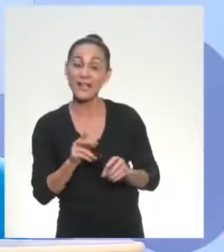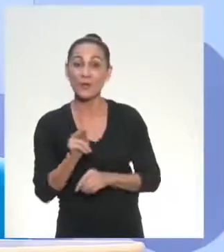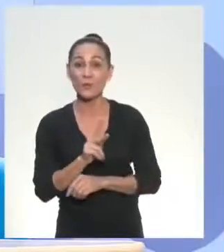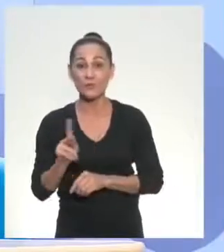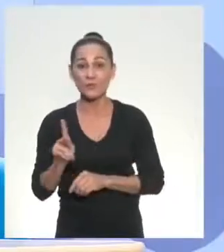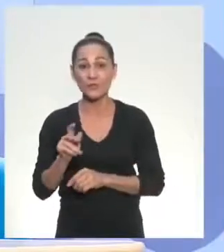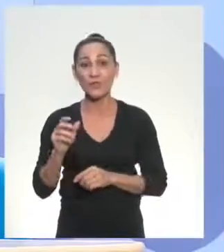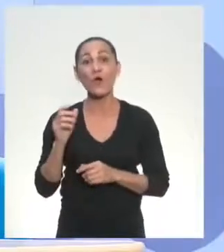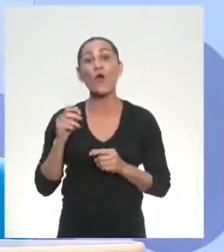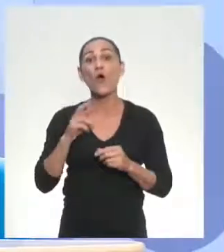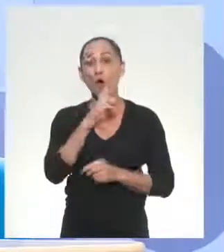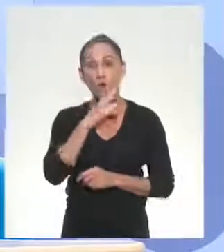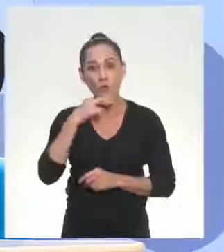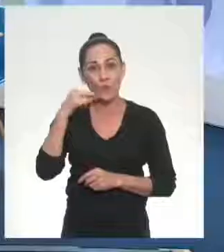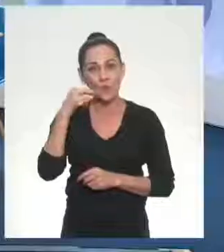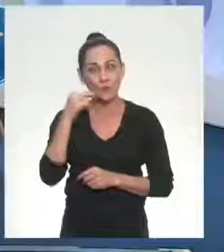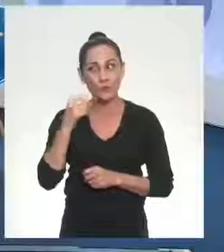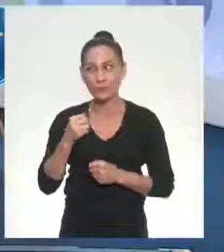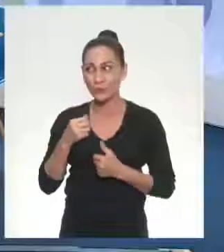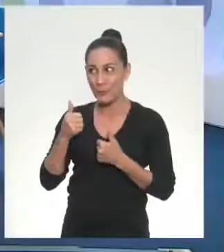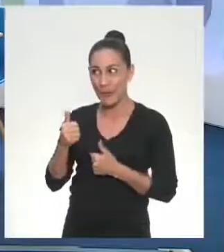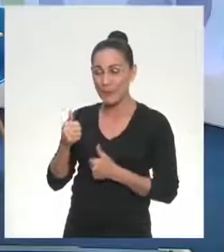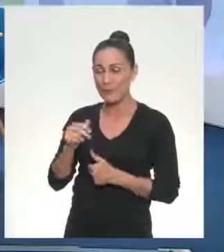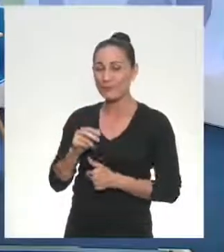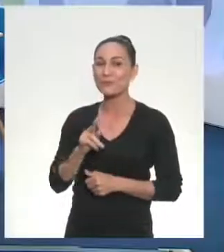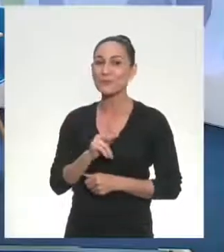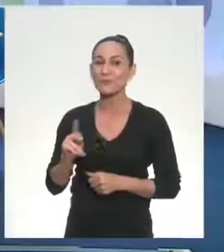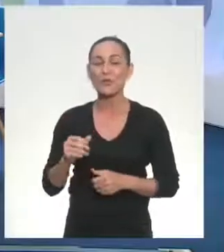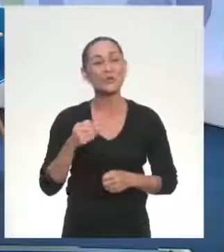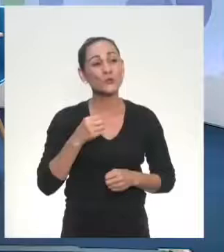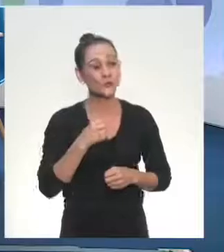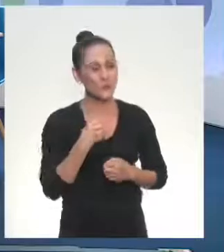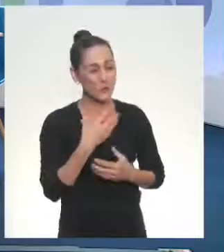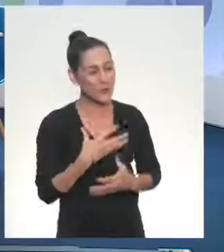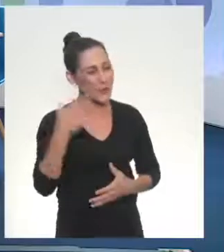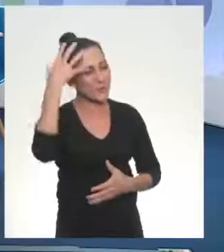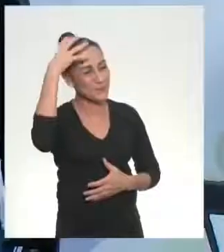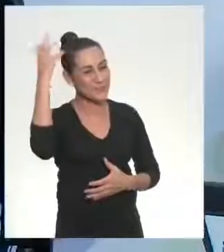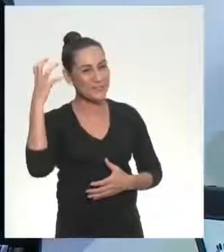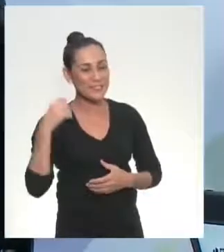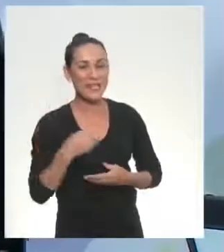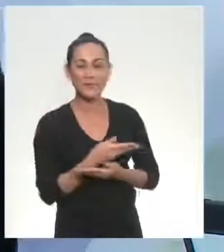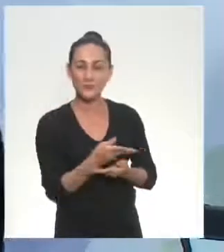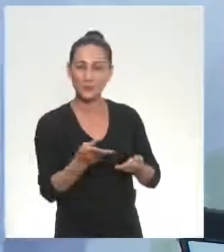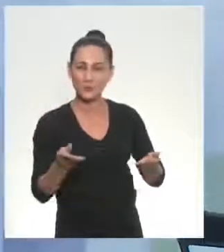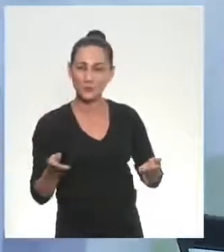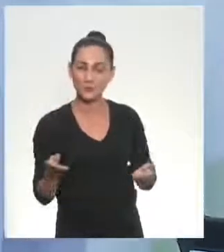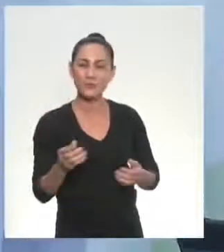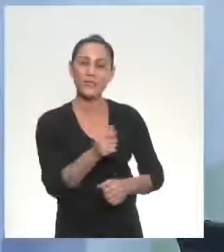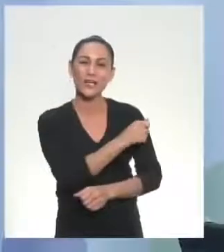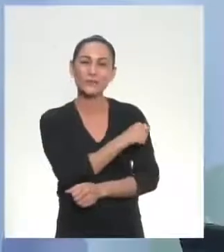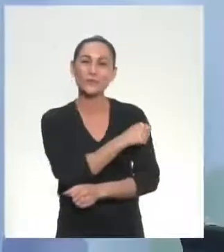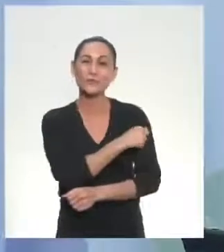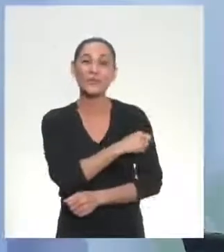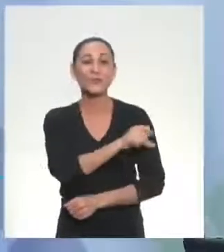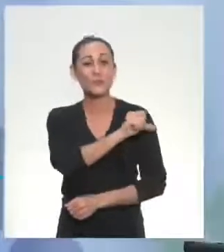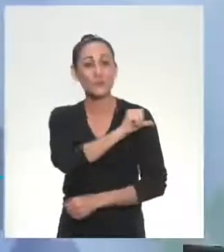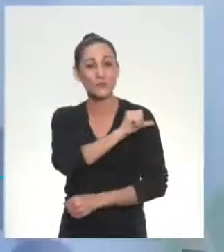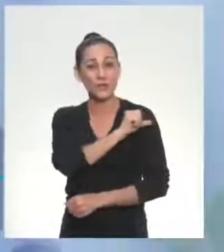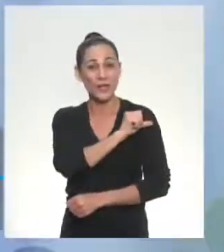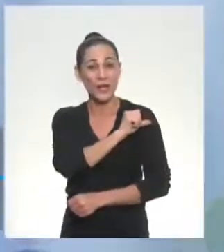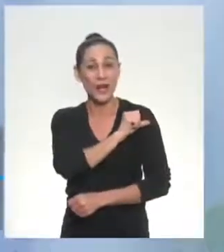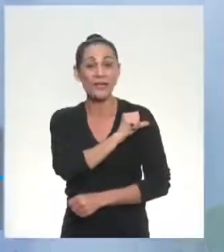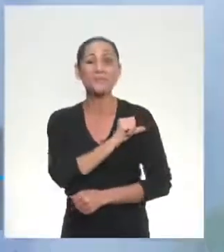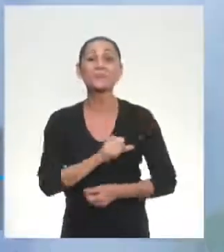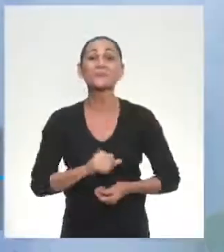professor Antônio Russo. Tudo bem, Pro? Tudo bem, professora Luíse? Olá a todos os alunos do 9º ano do ensino fundamental dos